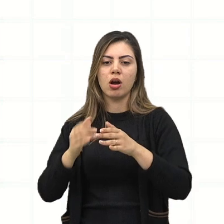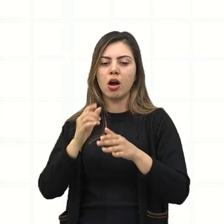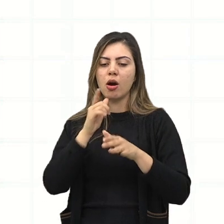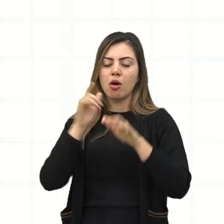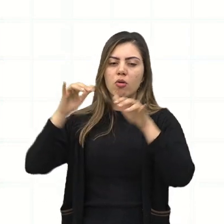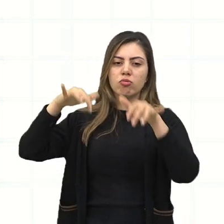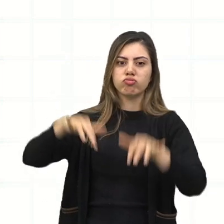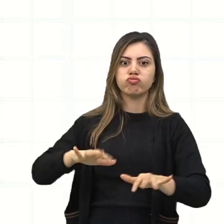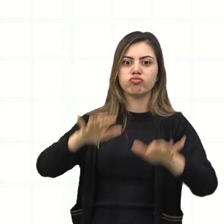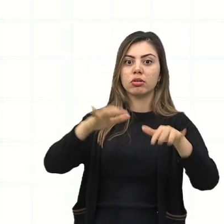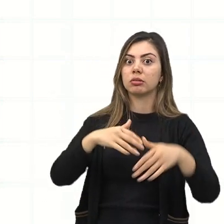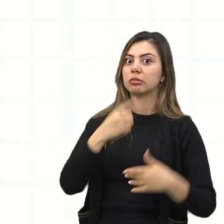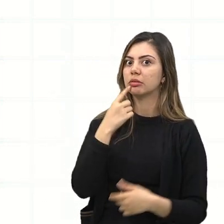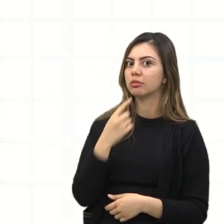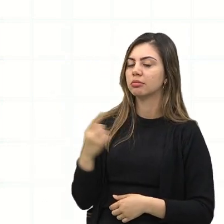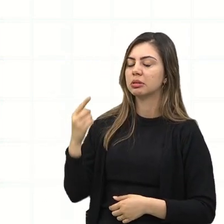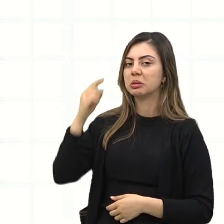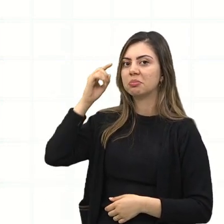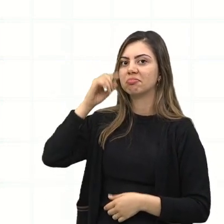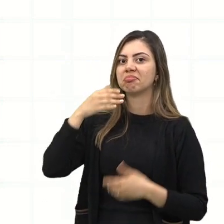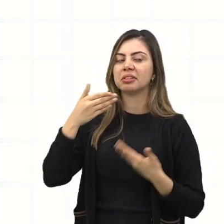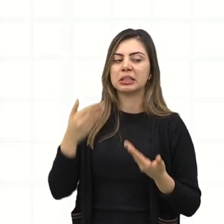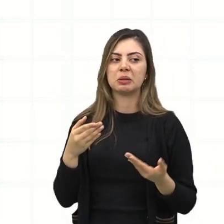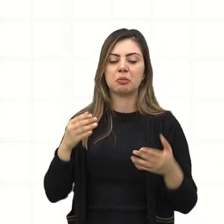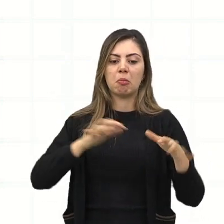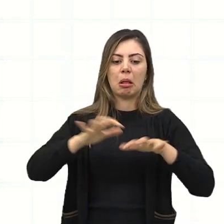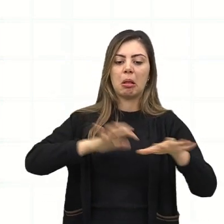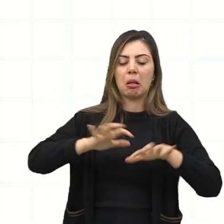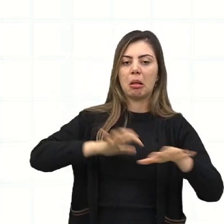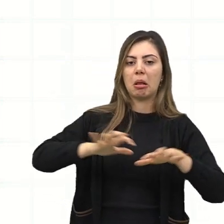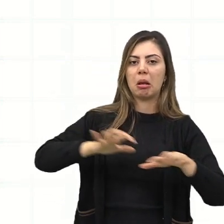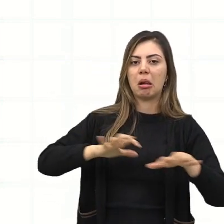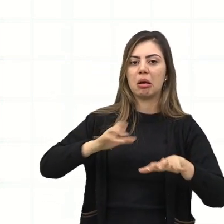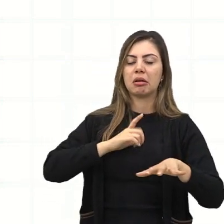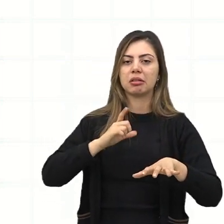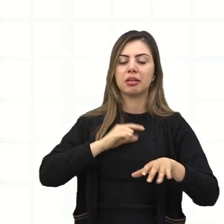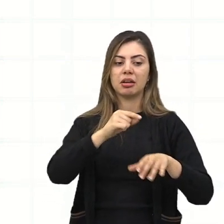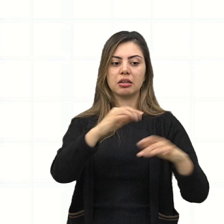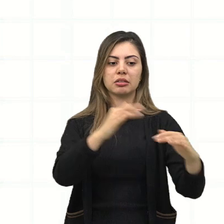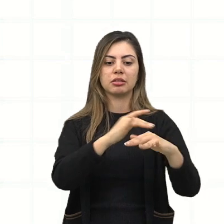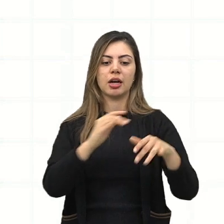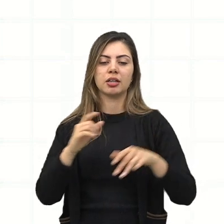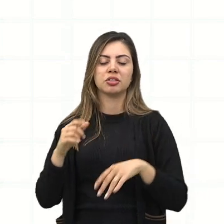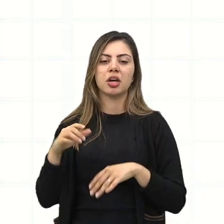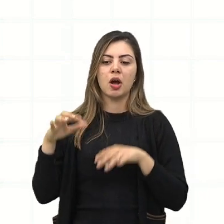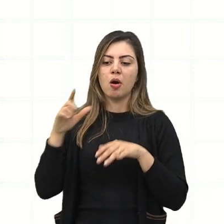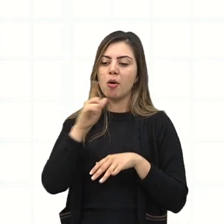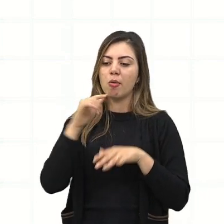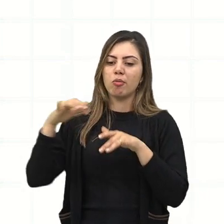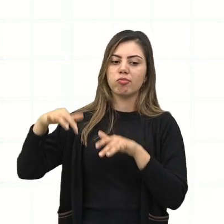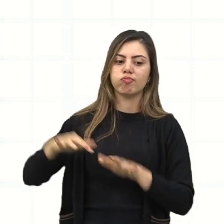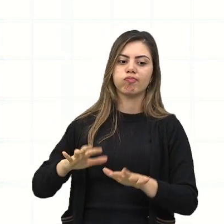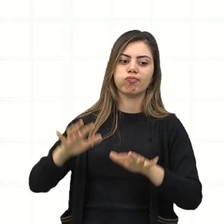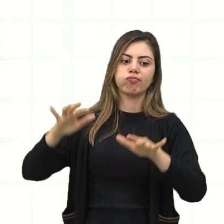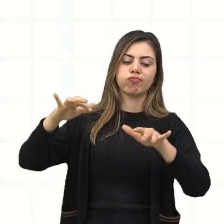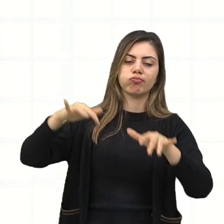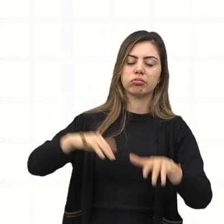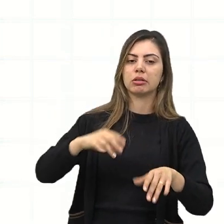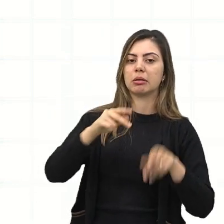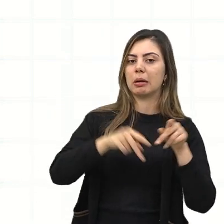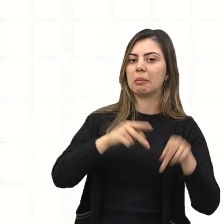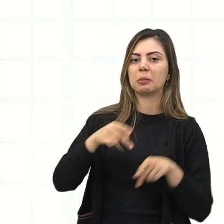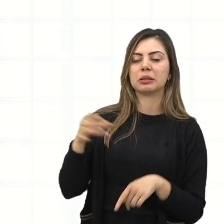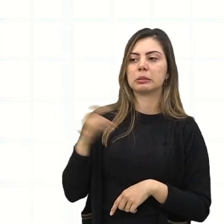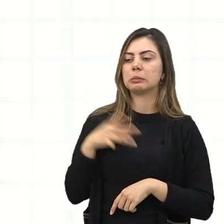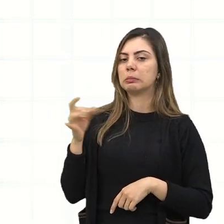imagine uma situação desesperadora de um terremoto que está atingindo ali a cidade onde ele está, e o pânico toma conta de